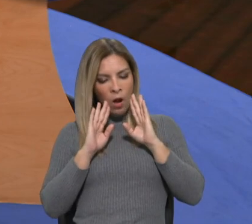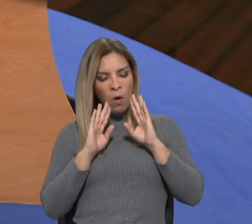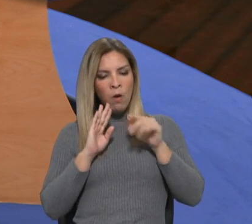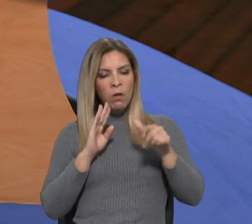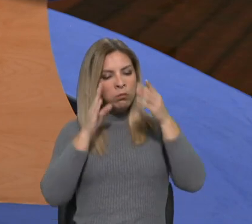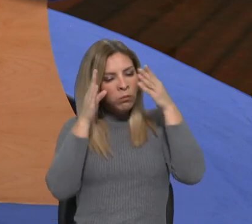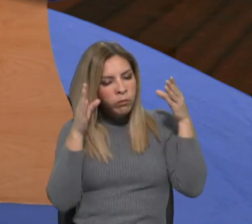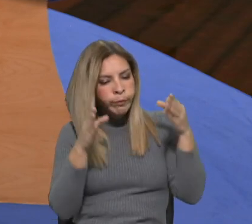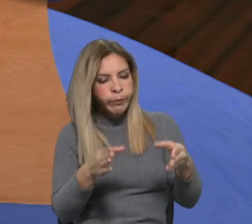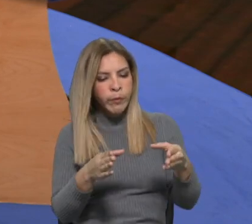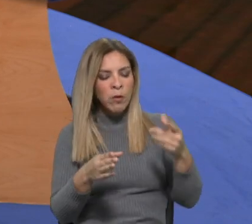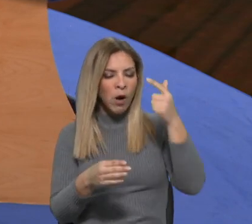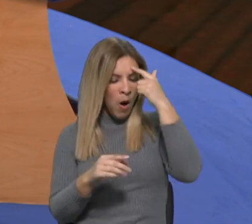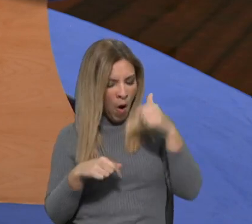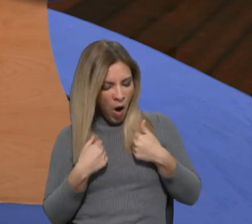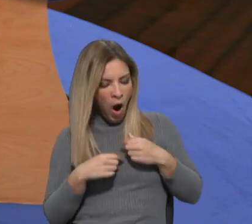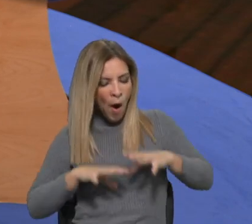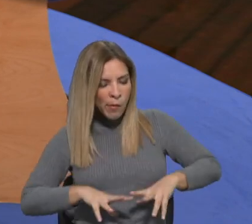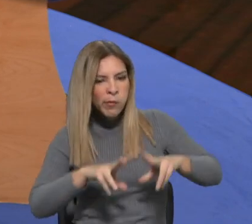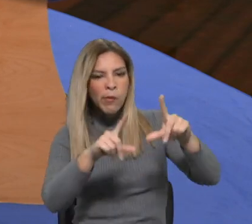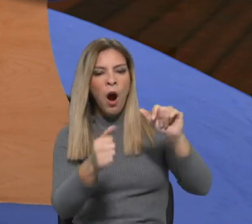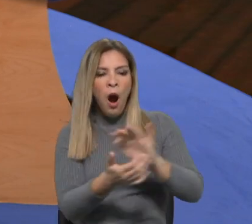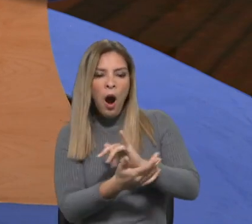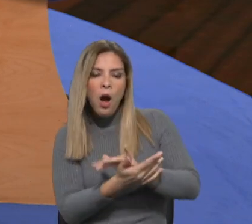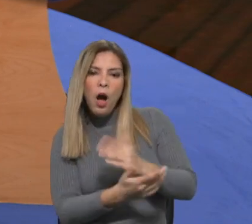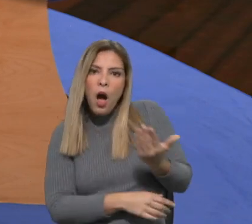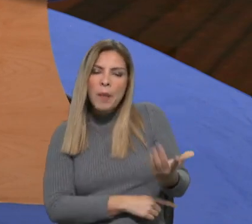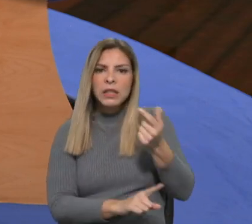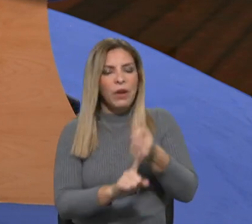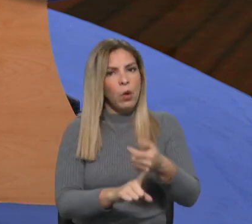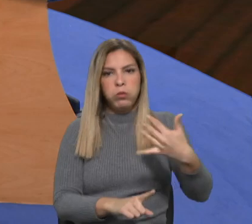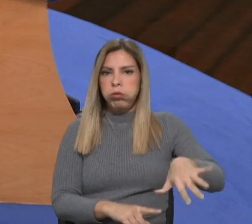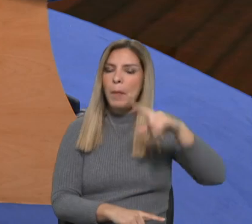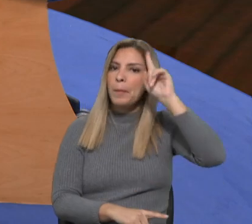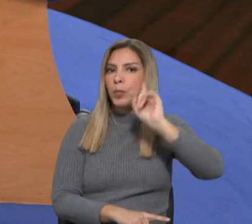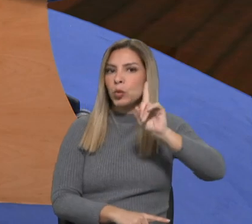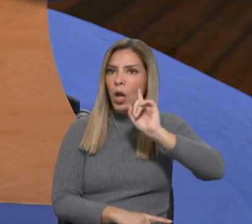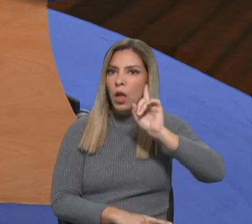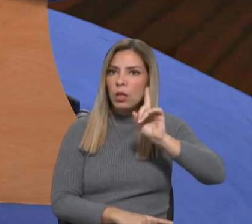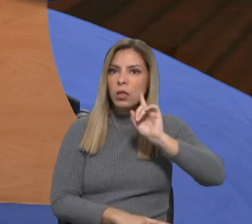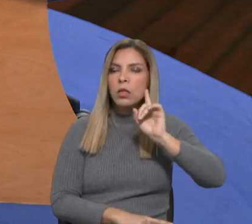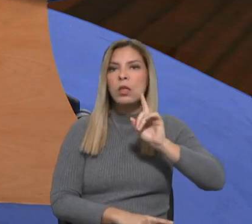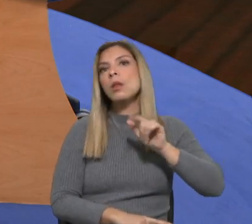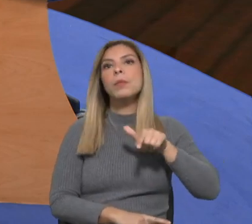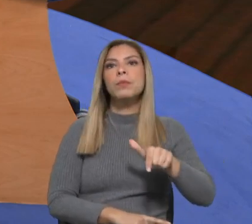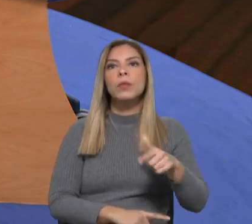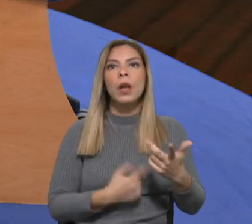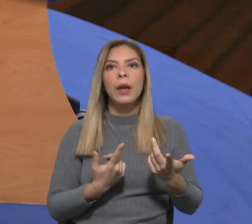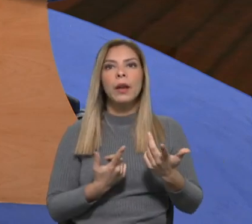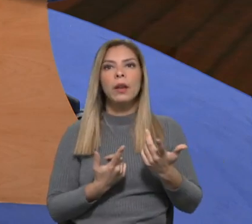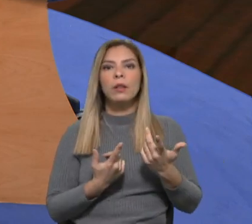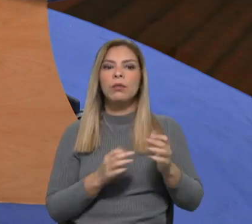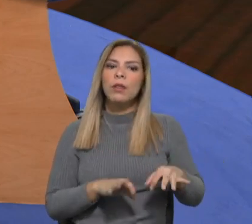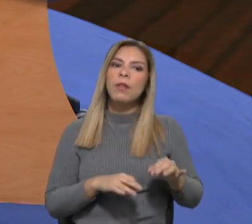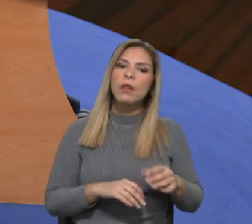concentração, desenvolver os assuntos jornalisticamente é um desafio muito importante. Não tratar de um assunto num dia, deixá-lo pela rama e nunca mais